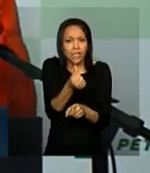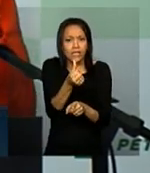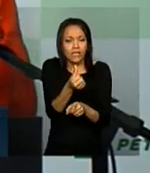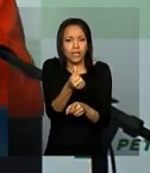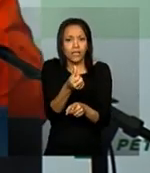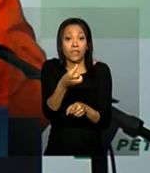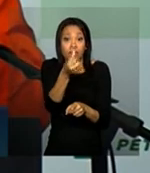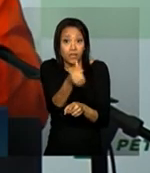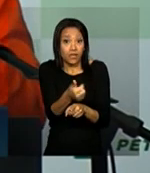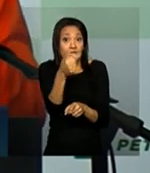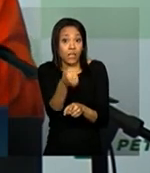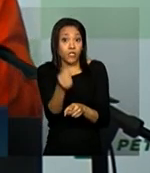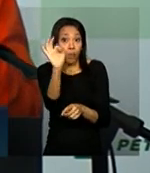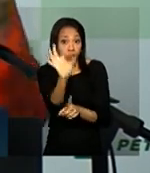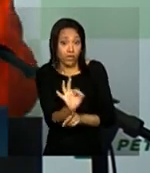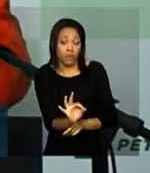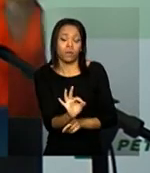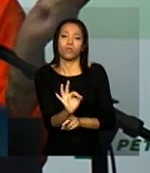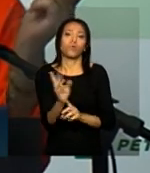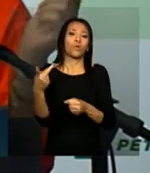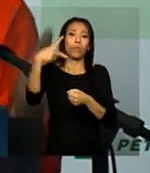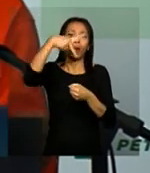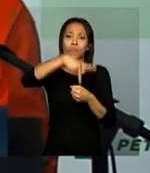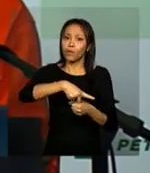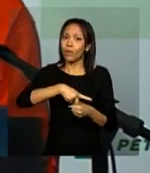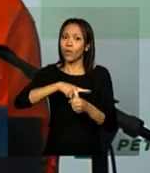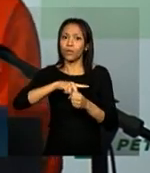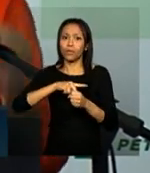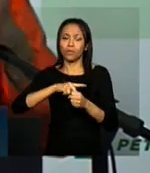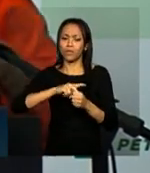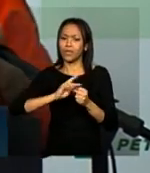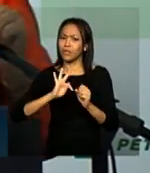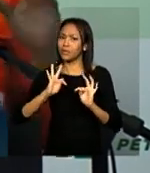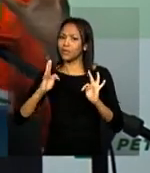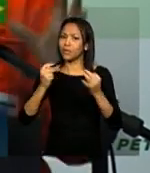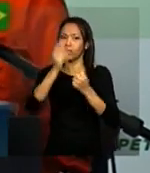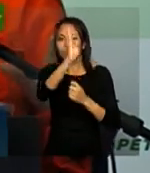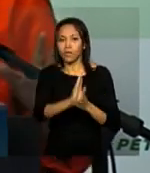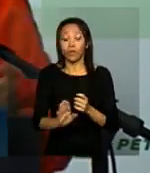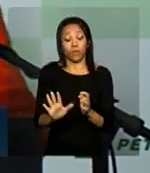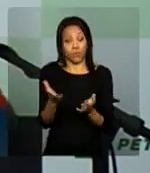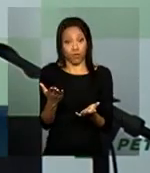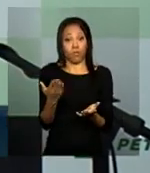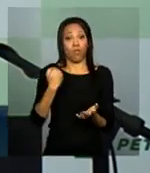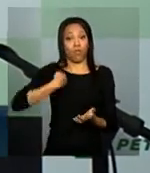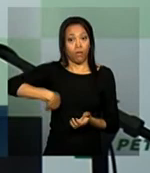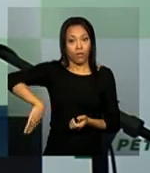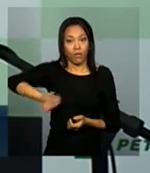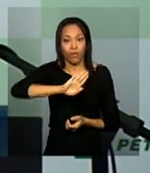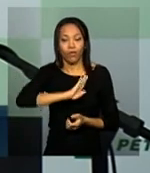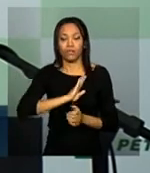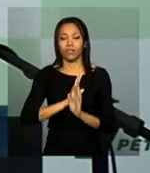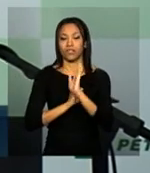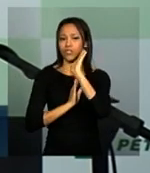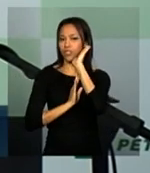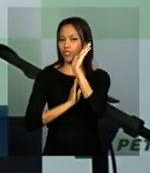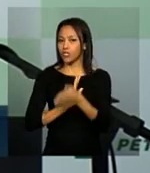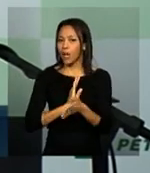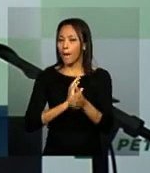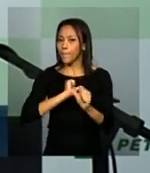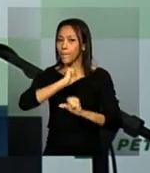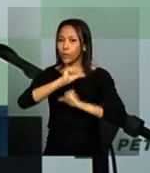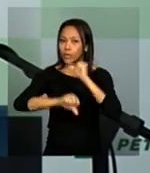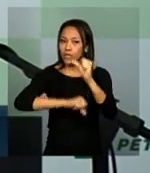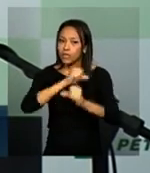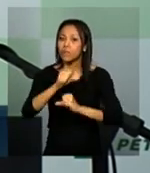67% do petróleo que nós produzimos hoje em todo o país. Como nós mudamos a forma